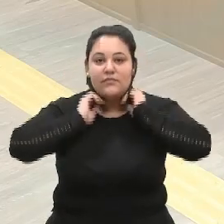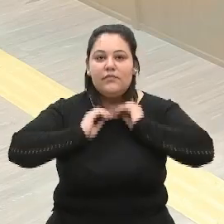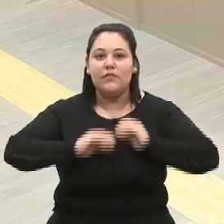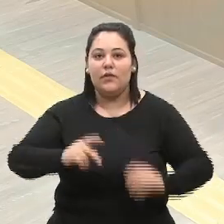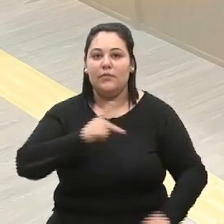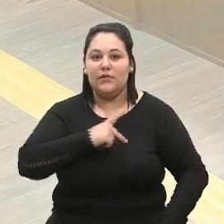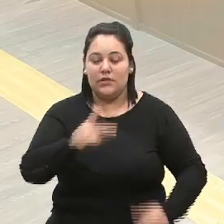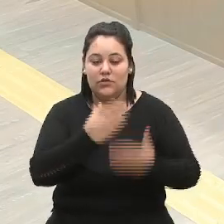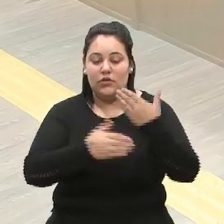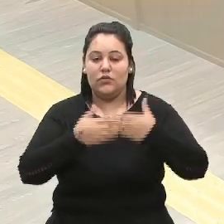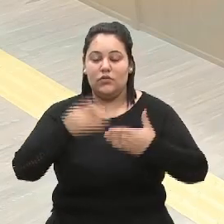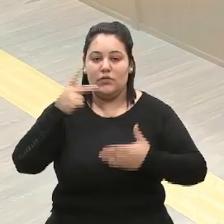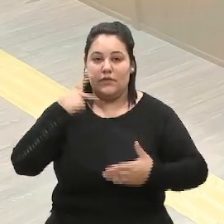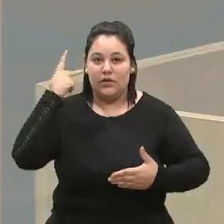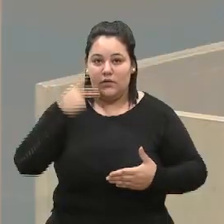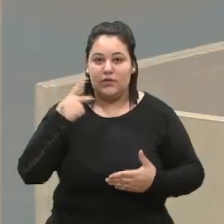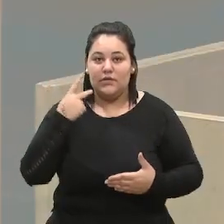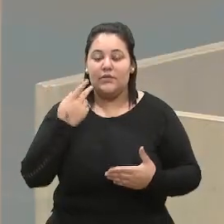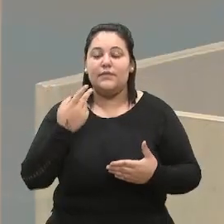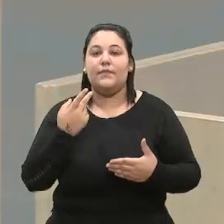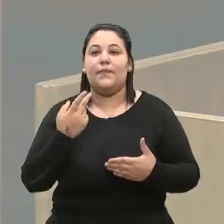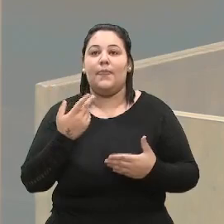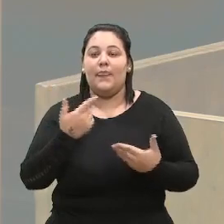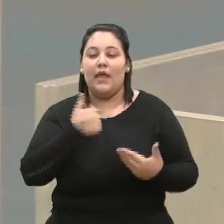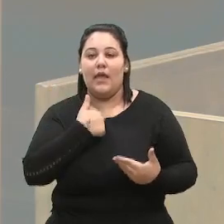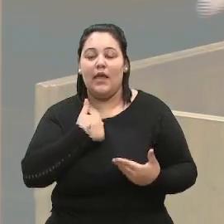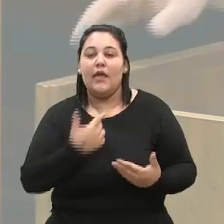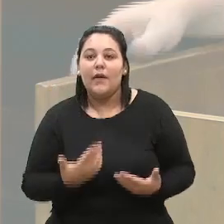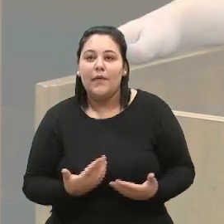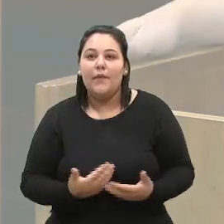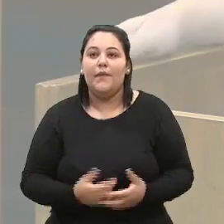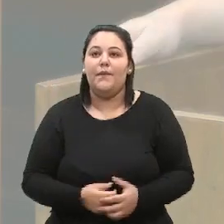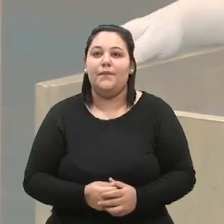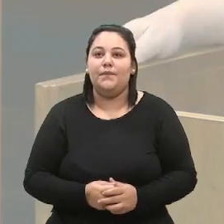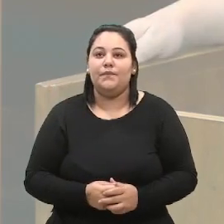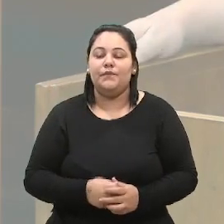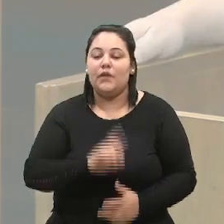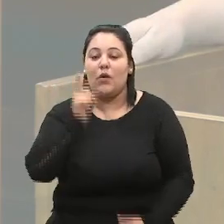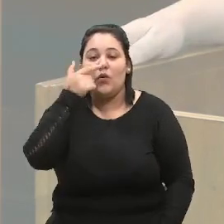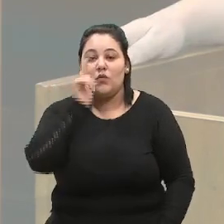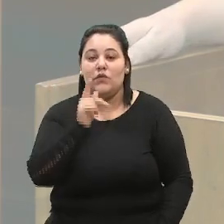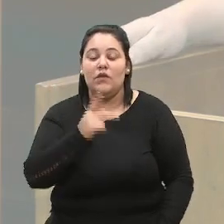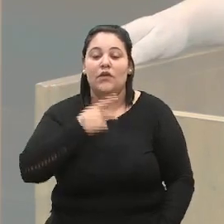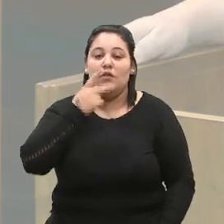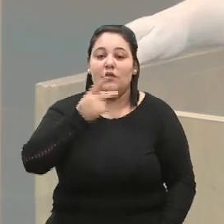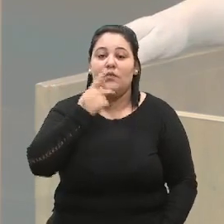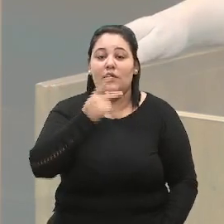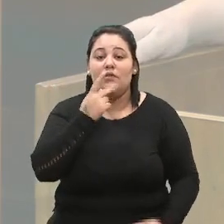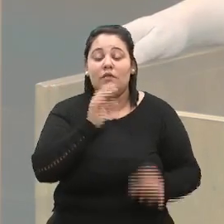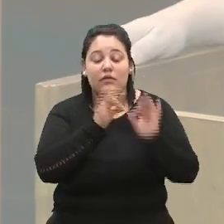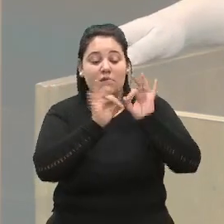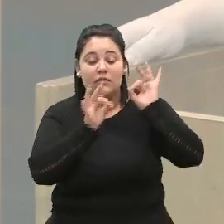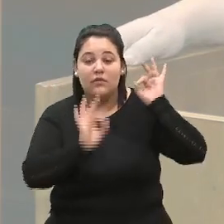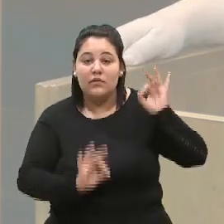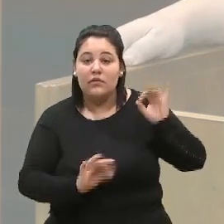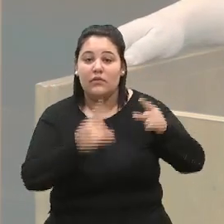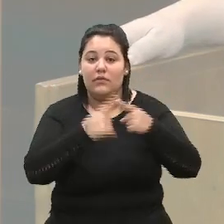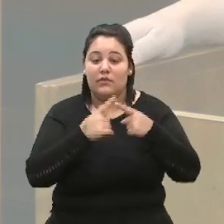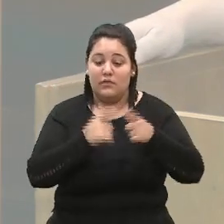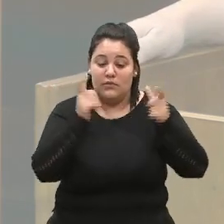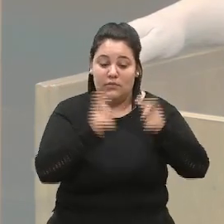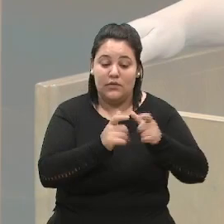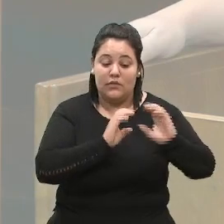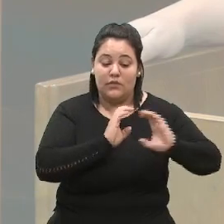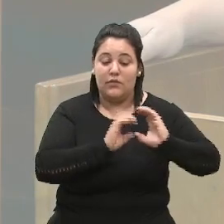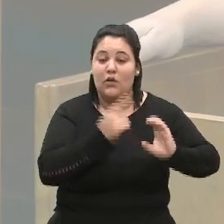Senhora presidente, senhoras e senhores vereadores, eu não consegui falar muito aqui porque as pequenas comunicações eram 1